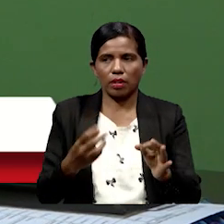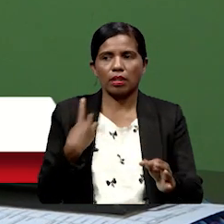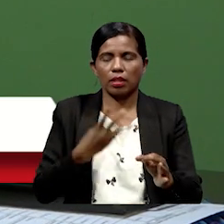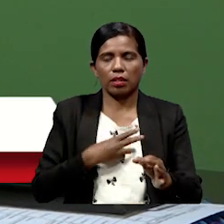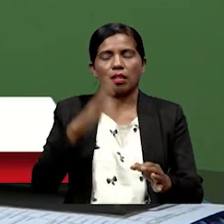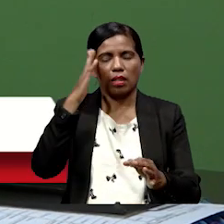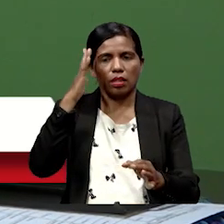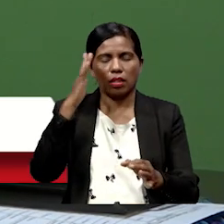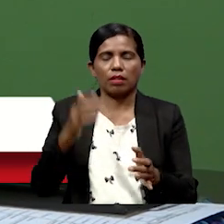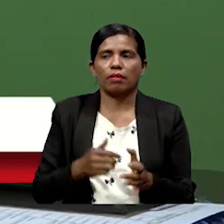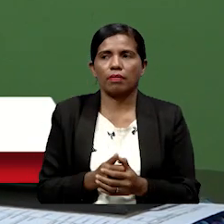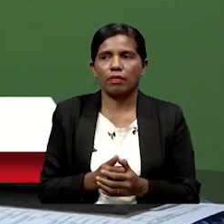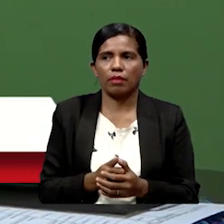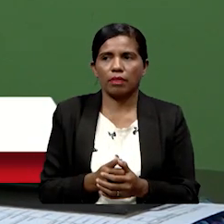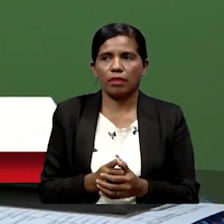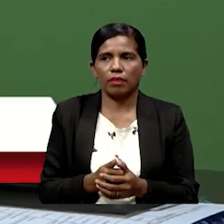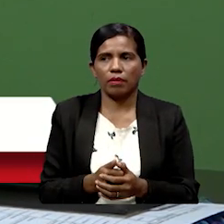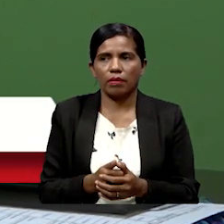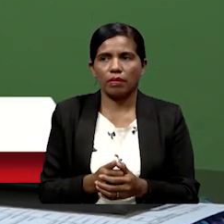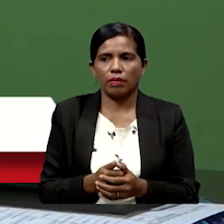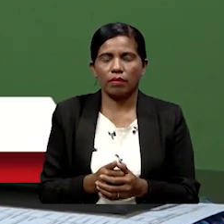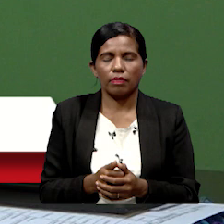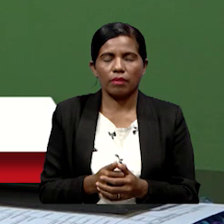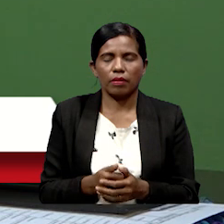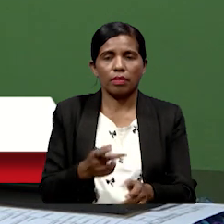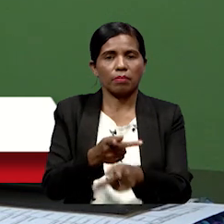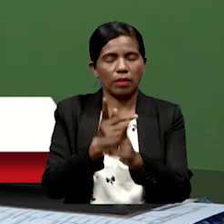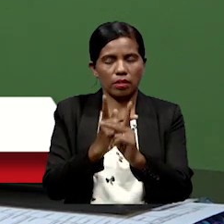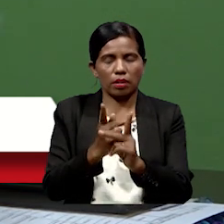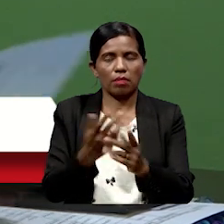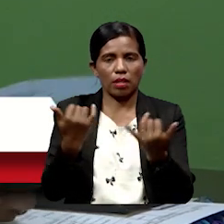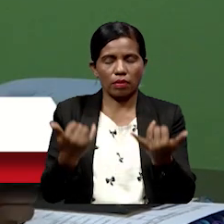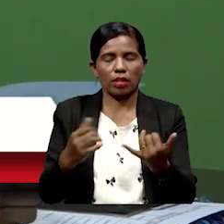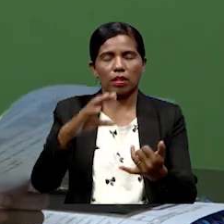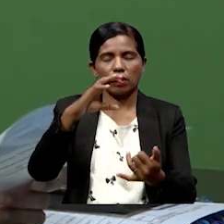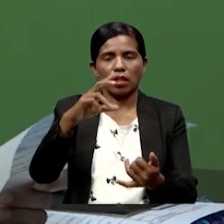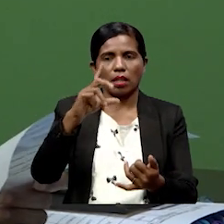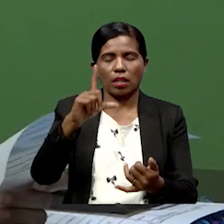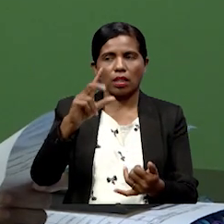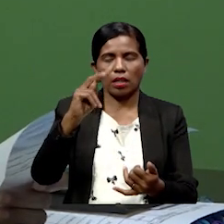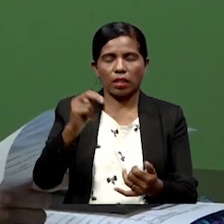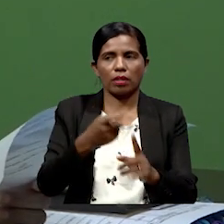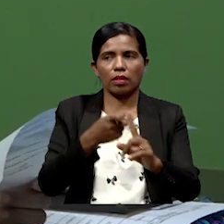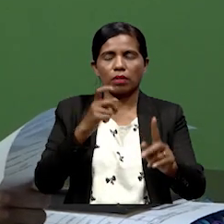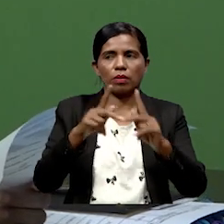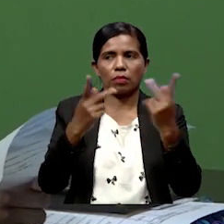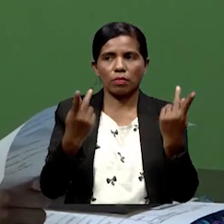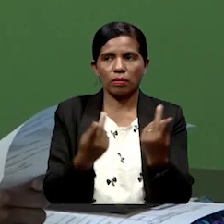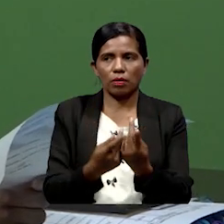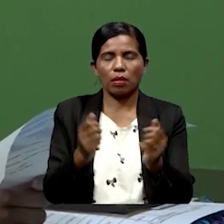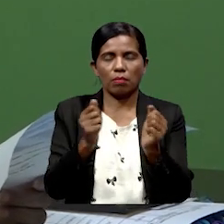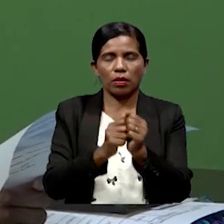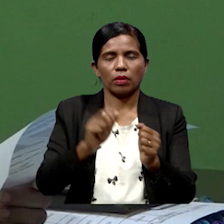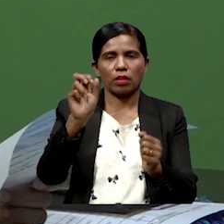kataka give de shne bem maka agora da dao e hela CLN nione Rusi Companhia Sanur